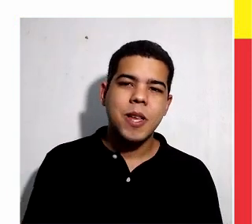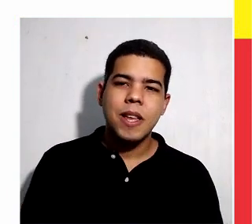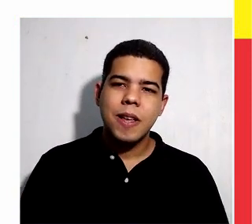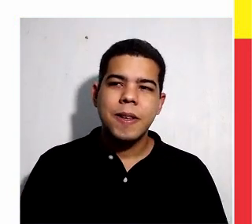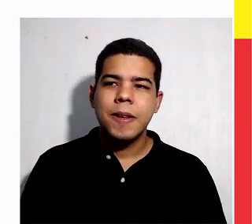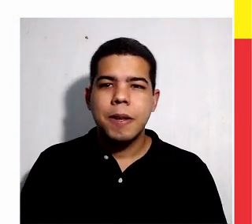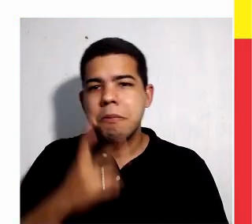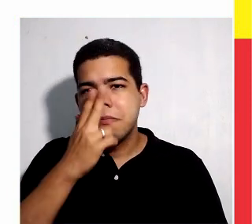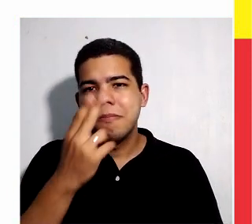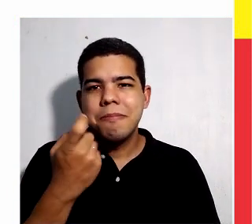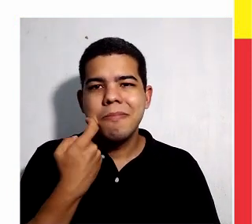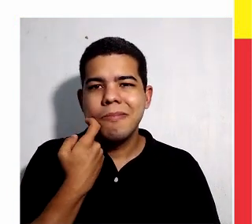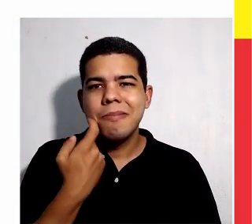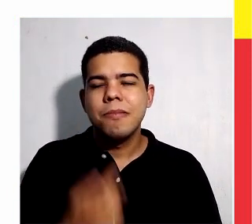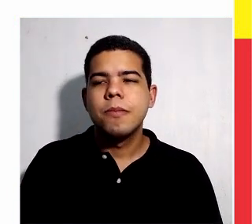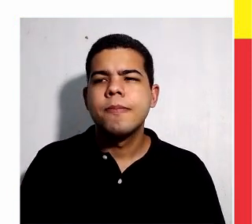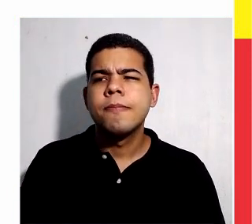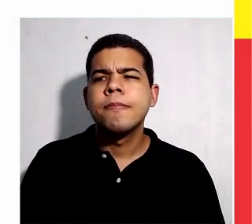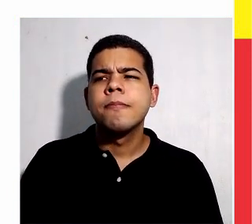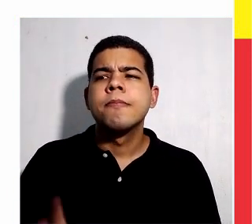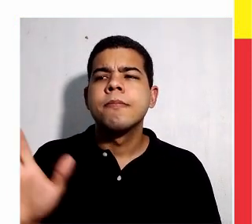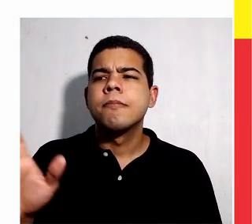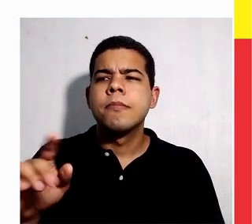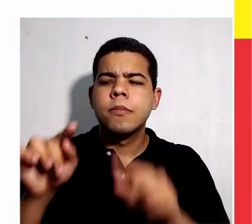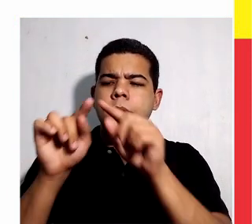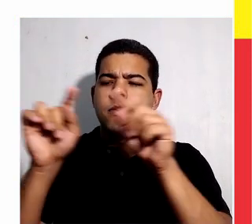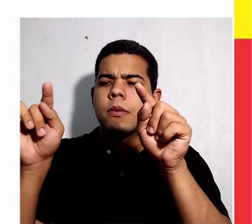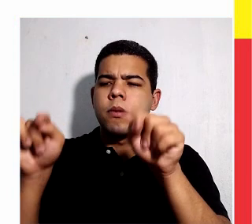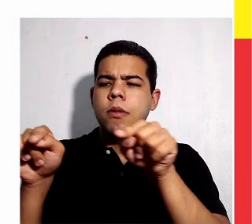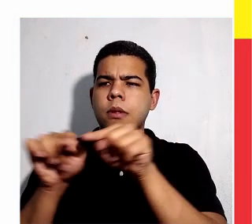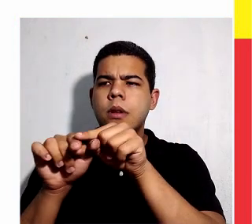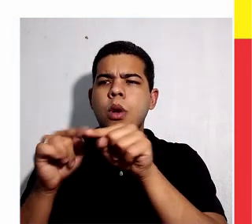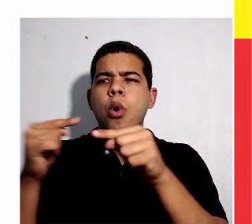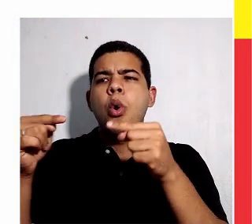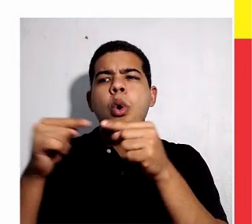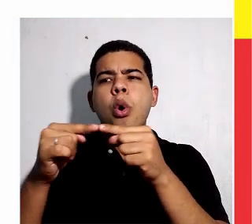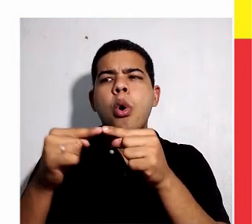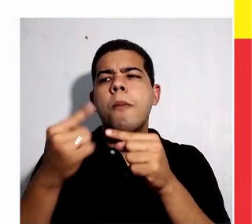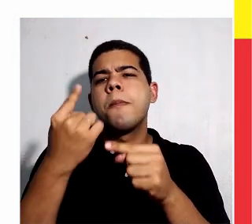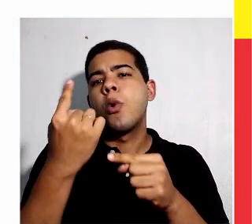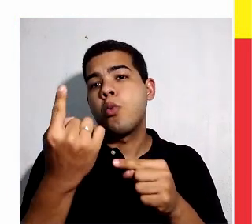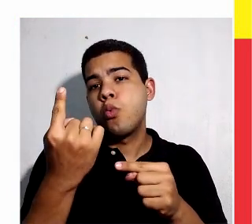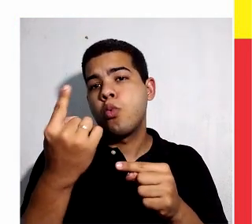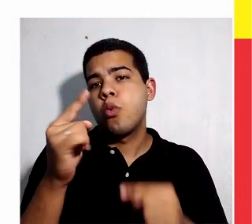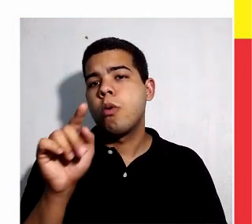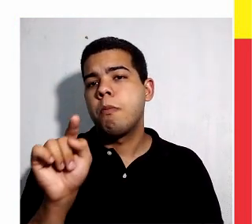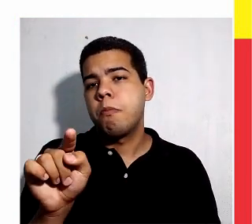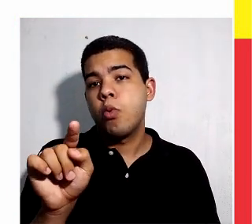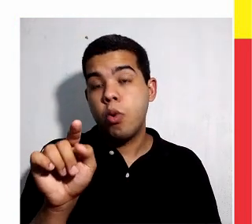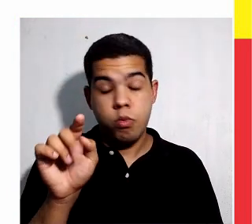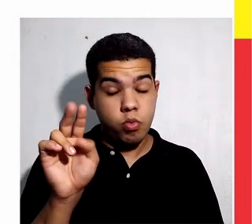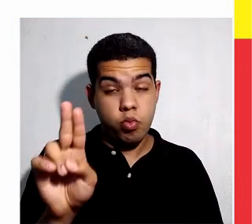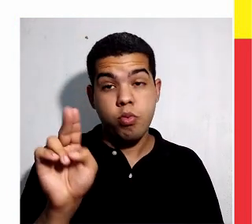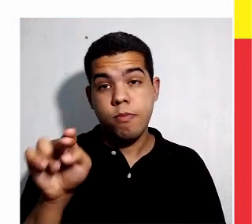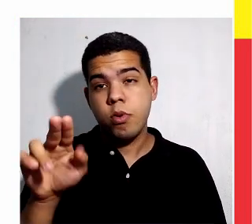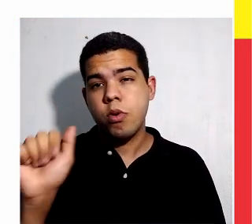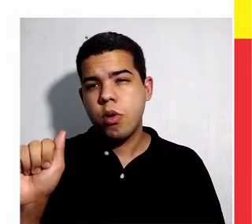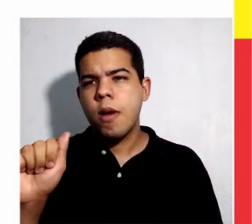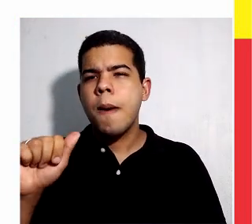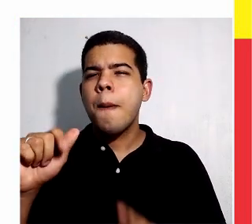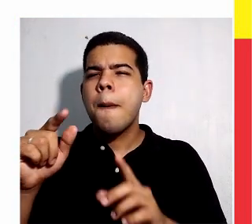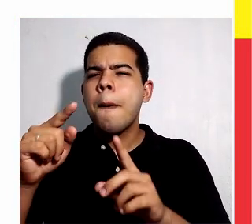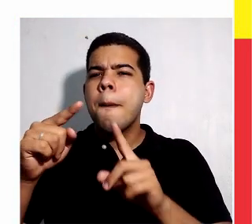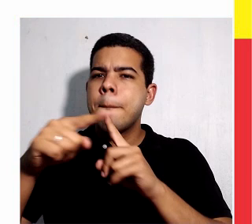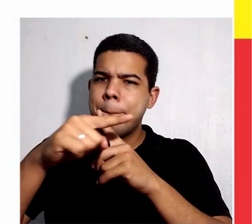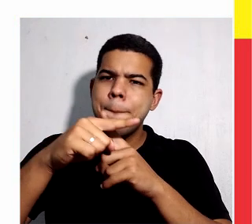é que um quadradinho corresponde a uma unidade de área. Metade de um quadradinho corresponde